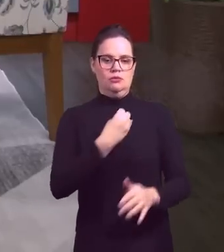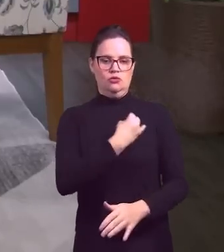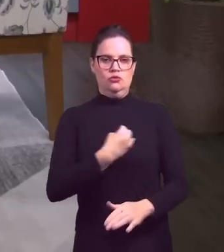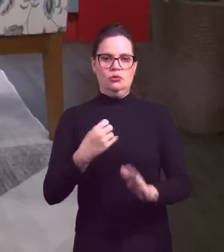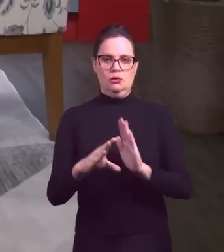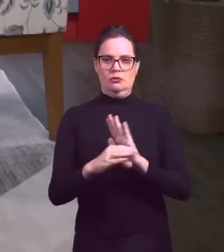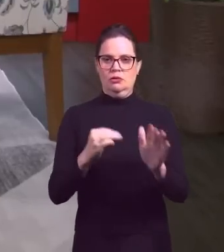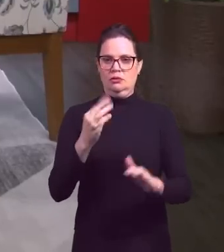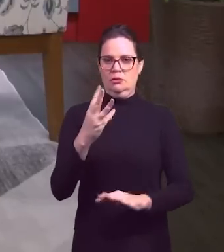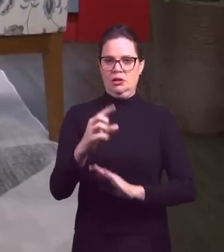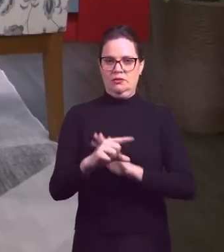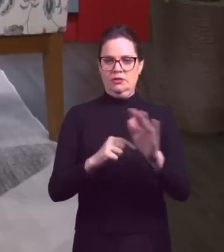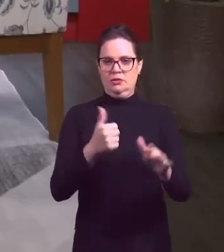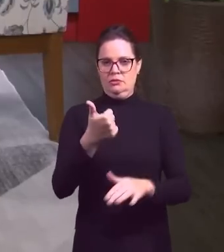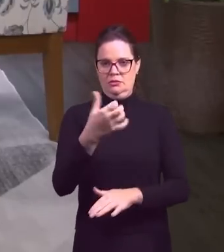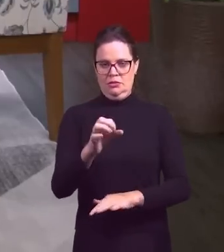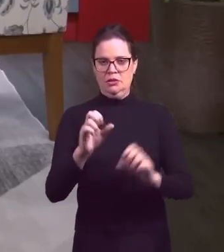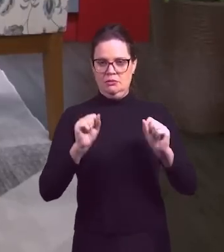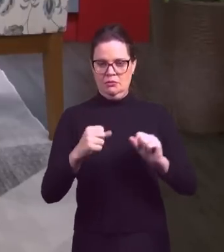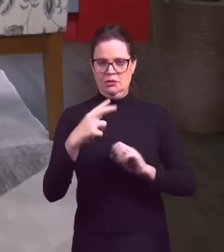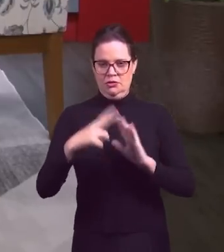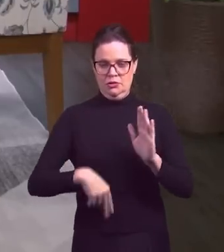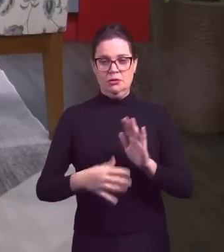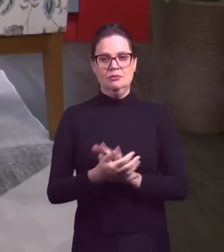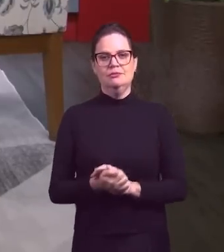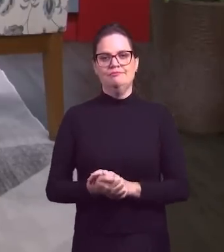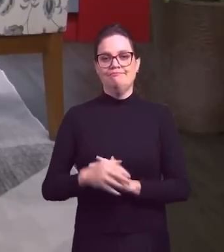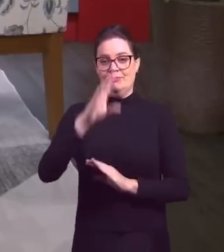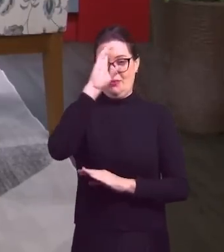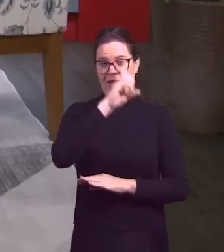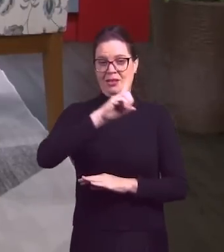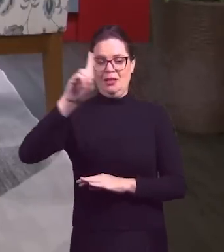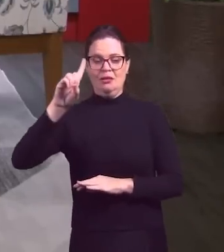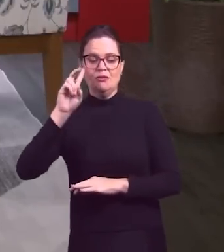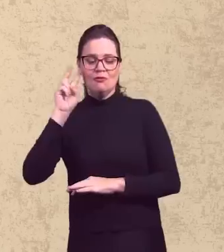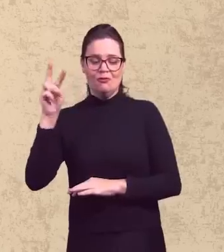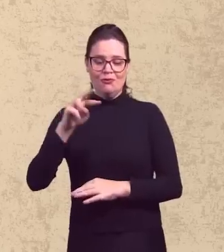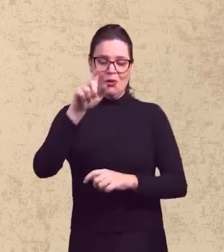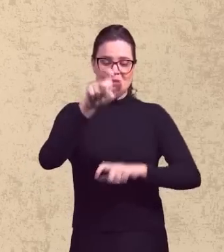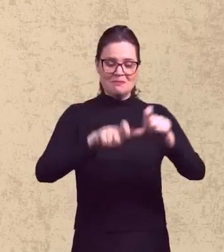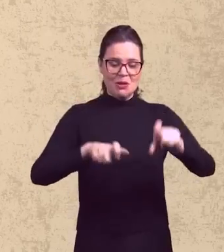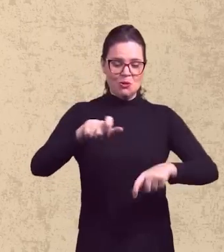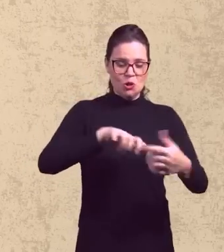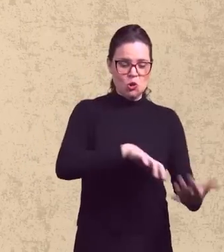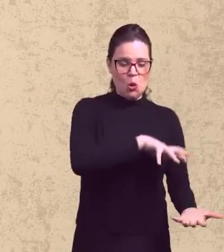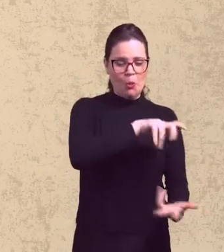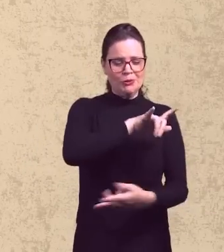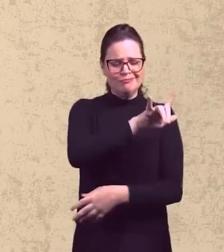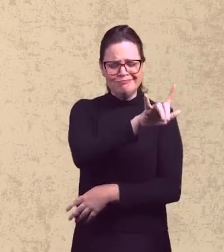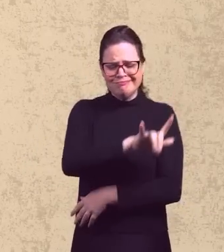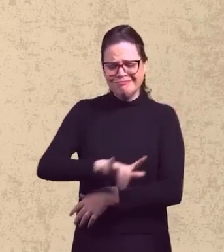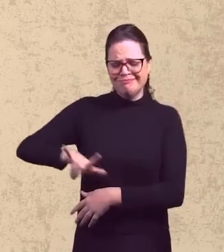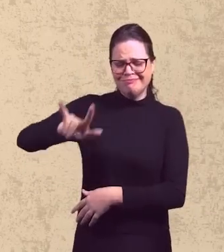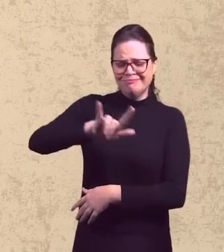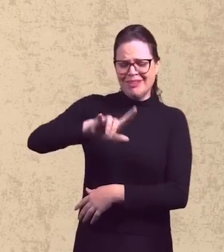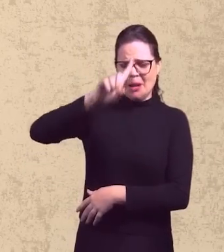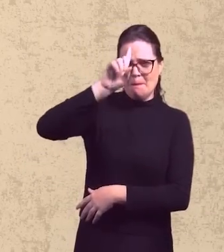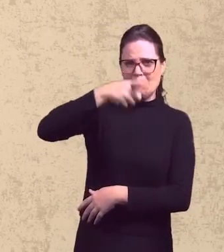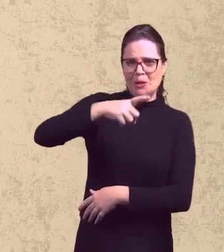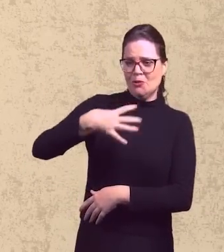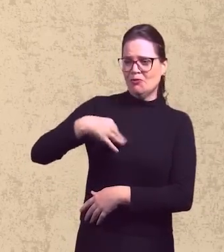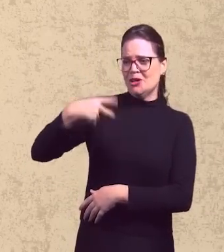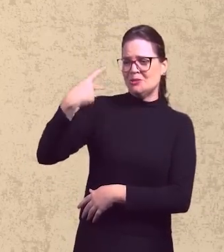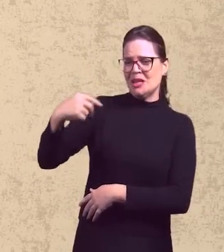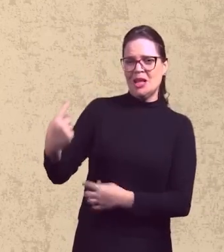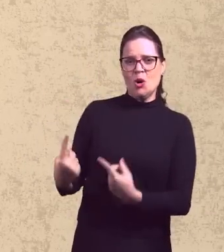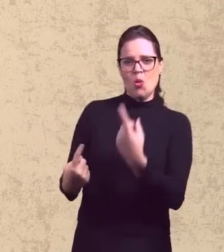João 3,16, o senhor poderia fazer uma... Deus amou o mundo de tal maneira que deu o seu Filho unigênito. Dentro